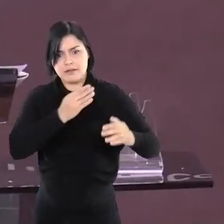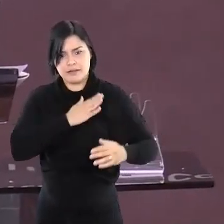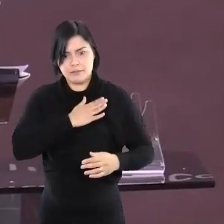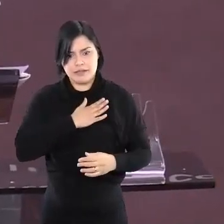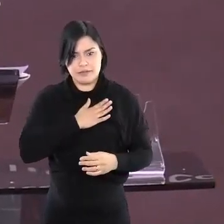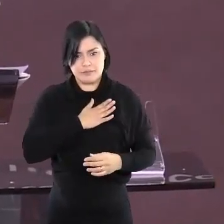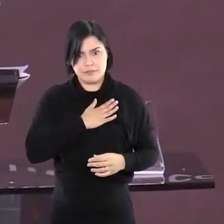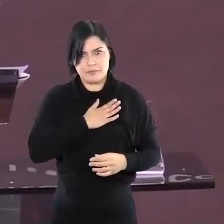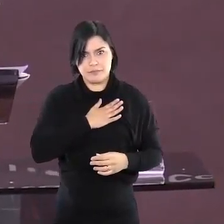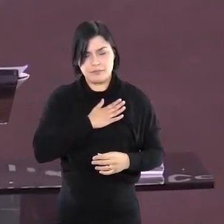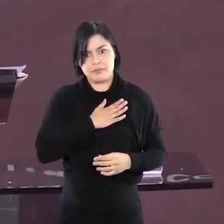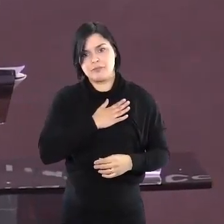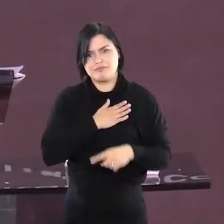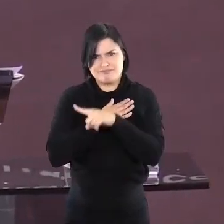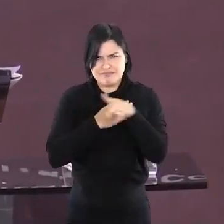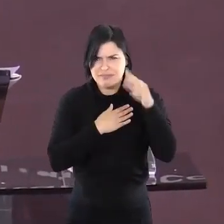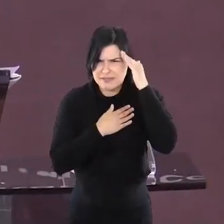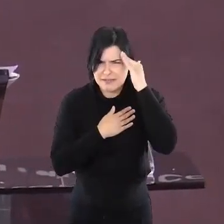Vocês estão entendendo ou não?